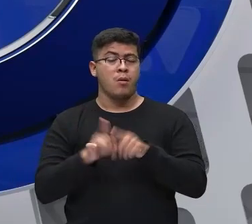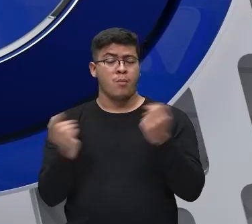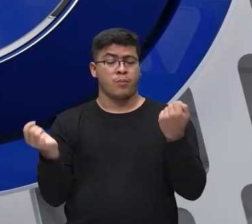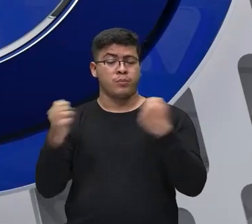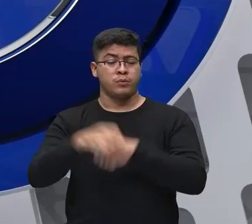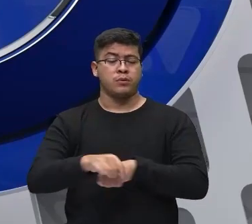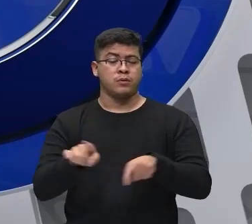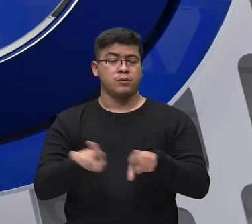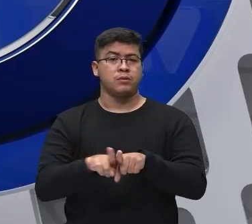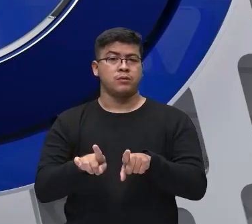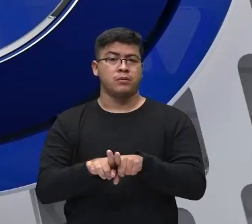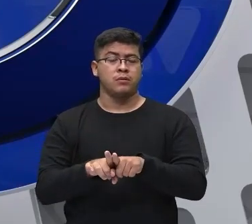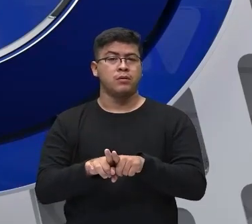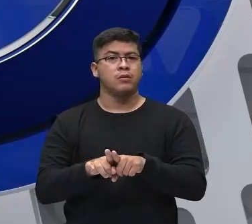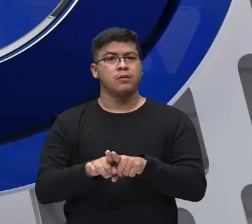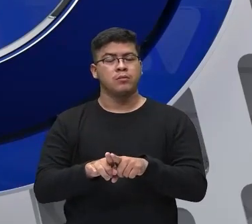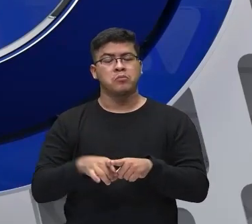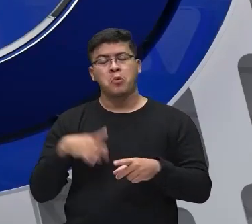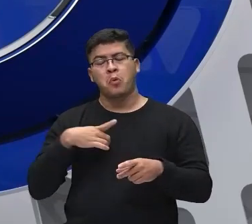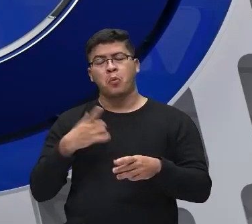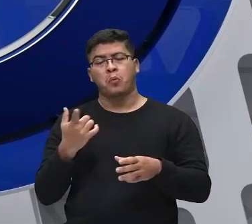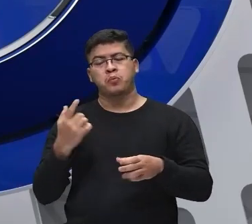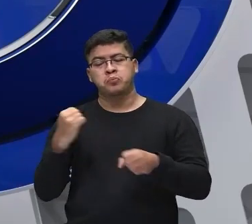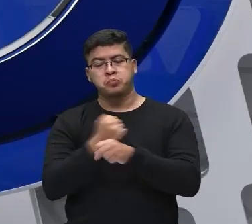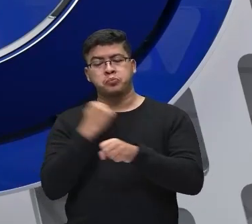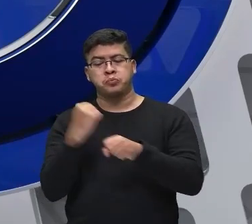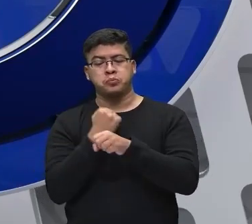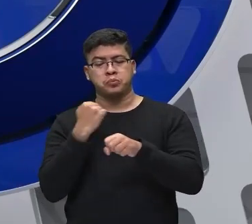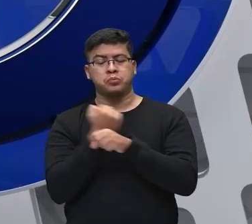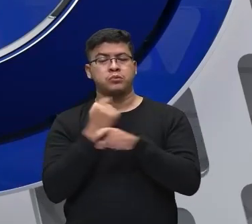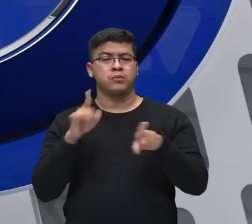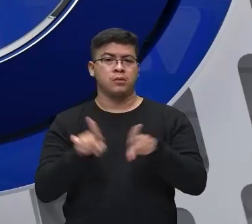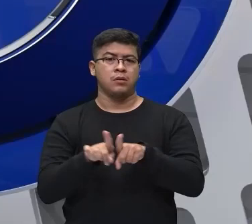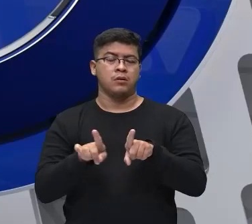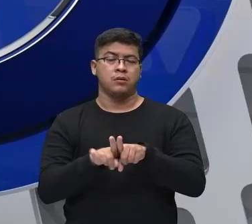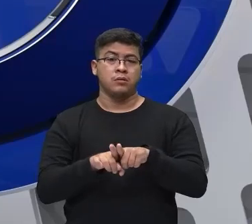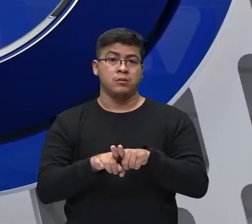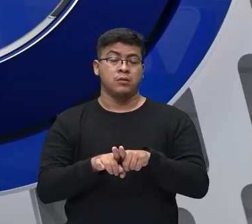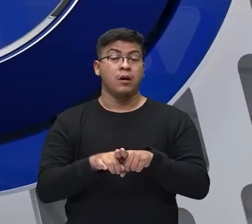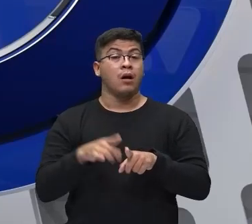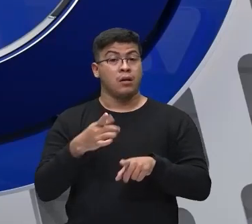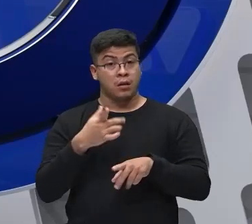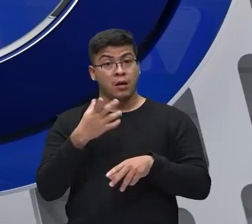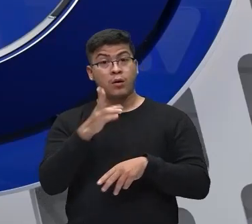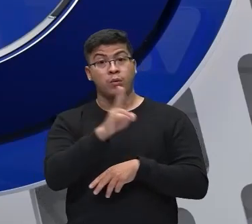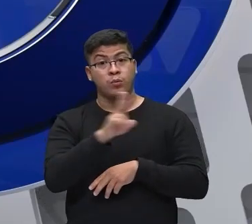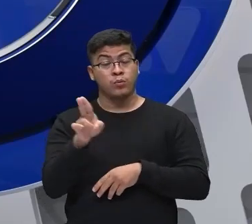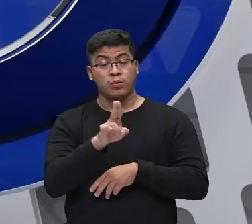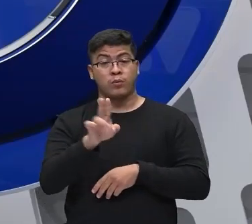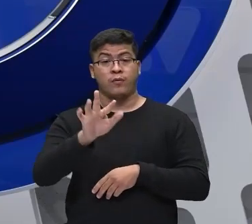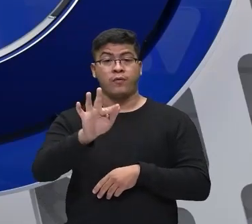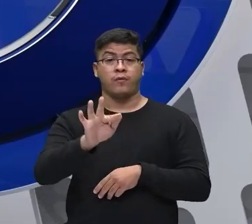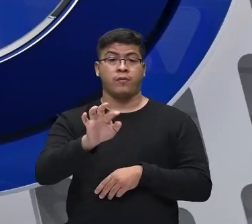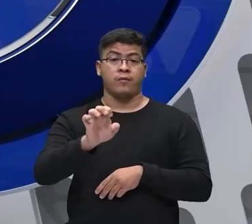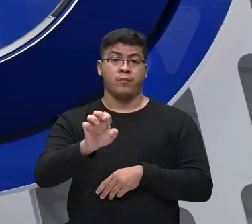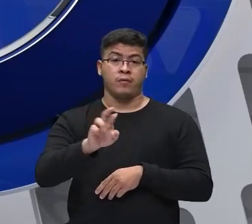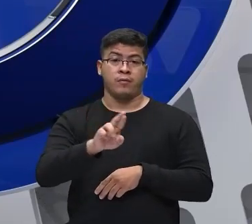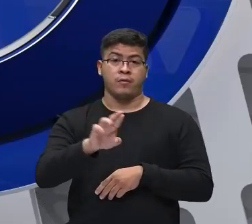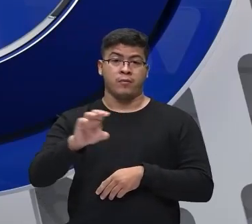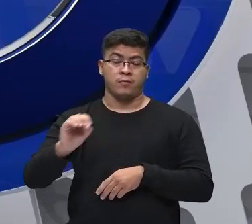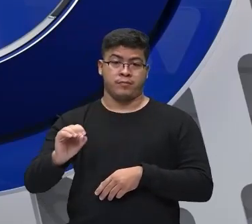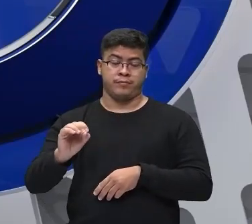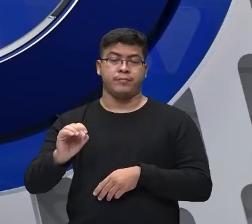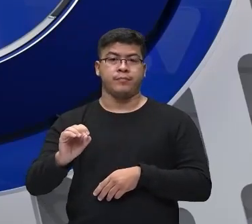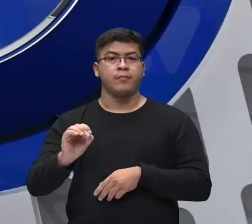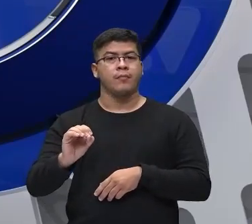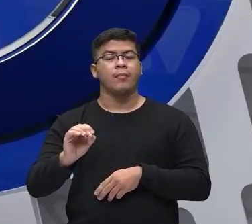de construir aquele ferro de passar roupa. Daí vem o nome ferro de passar, porque ele era